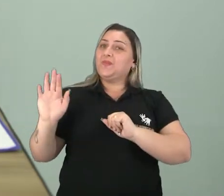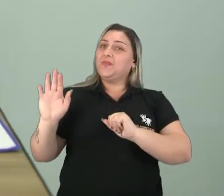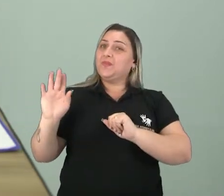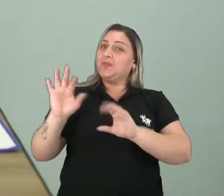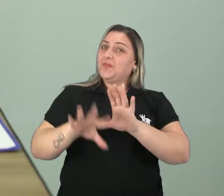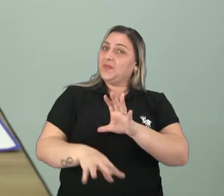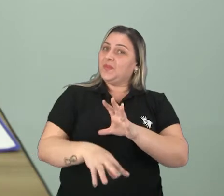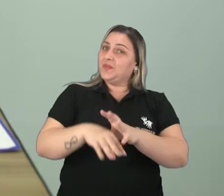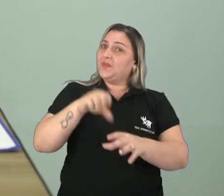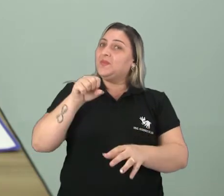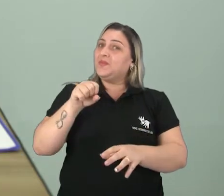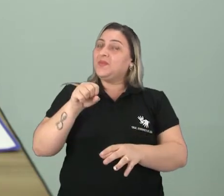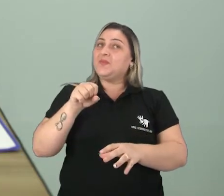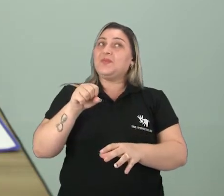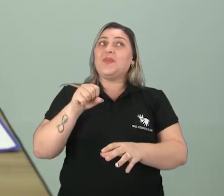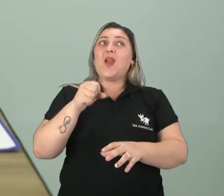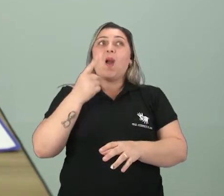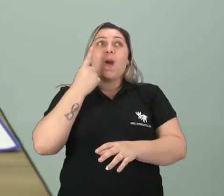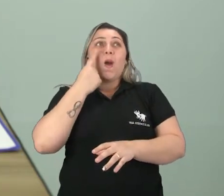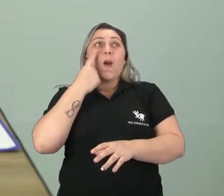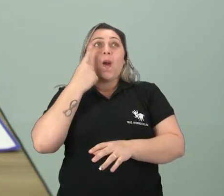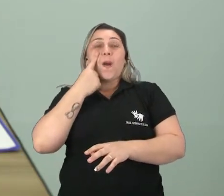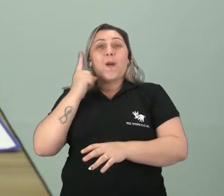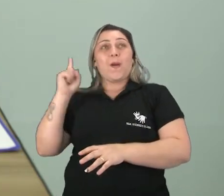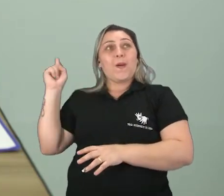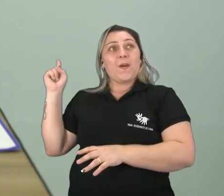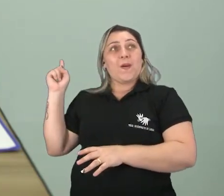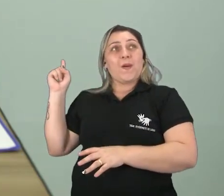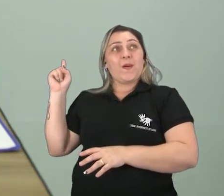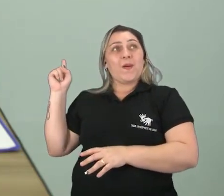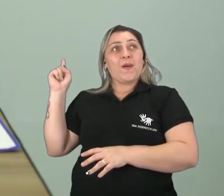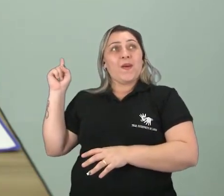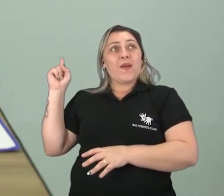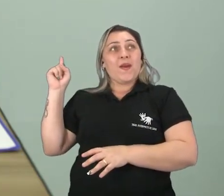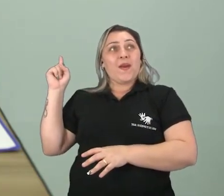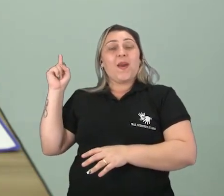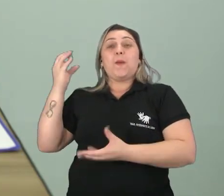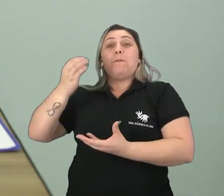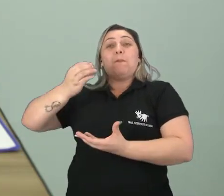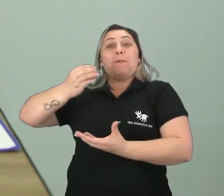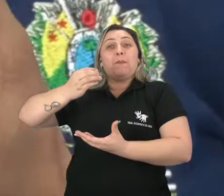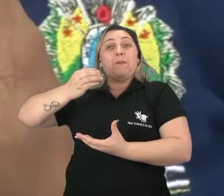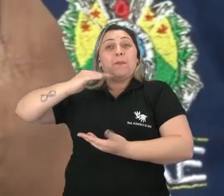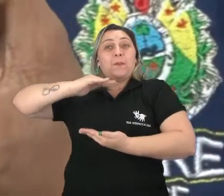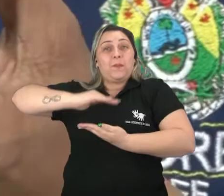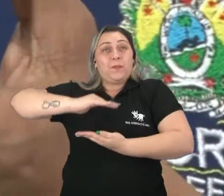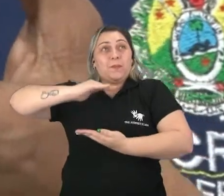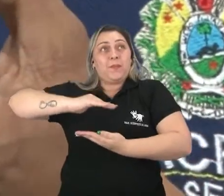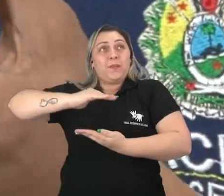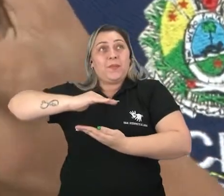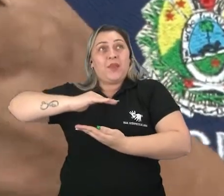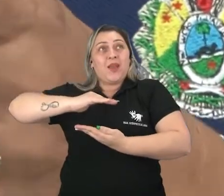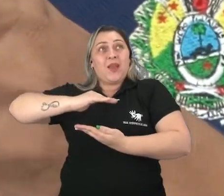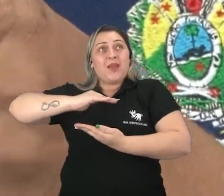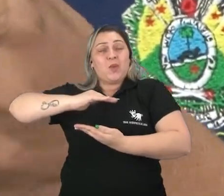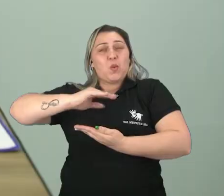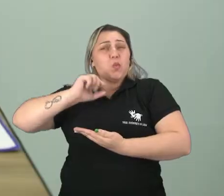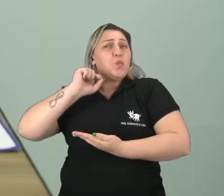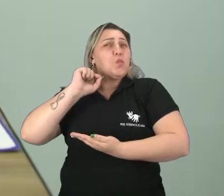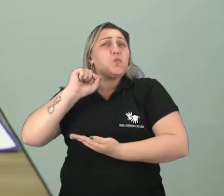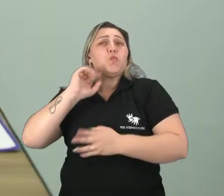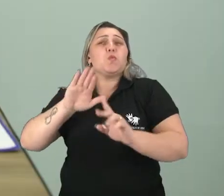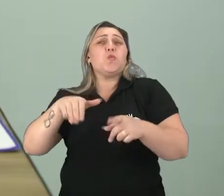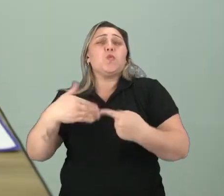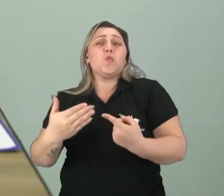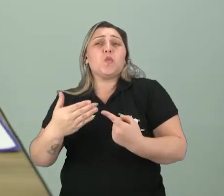minha mão olha essa latinha Será